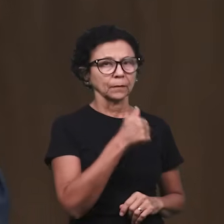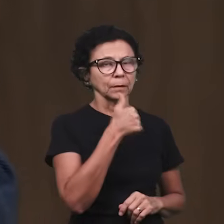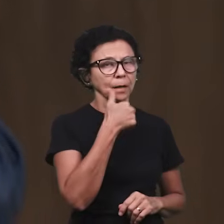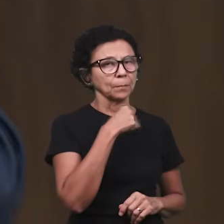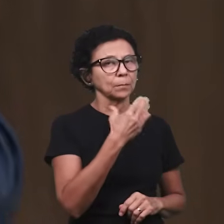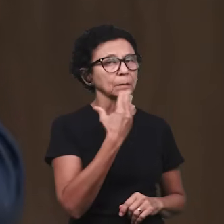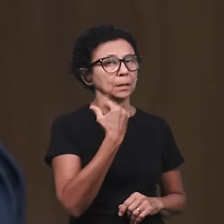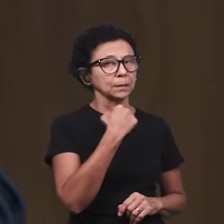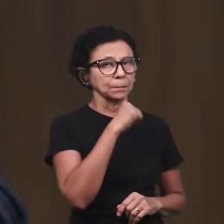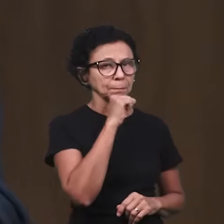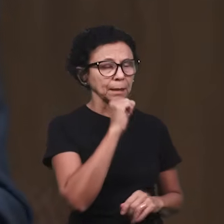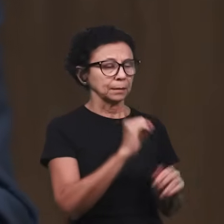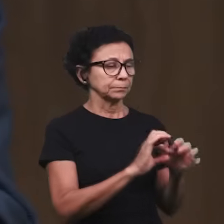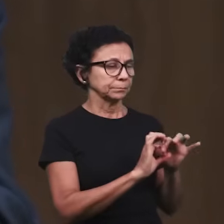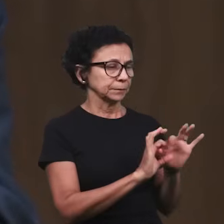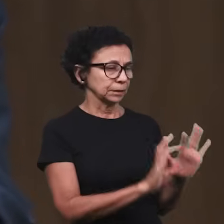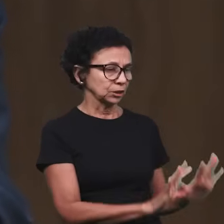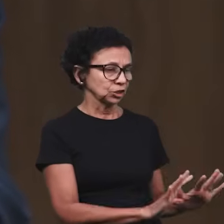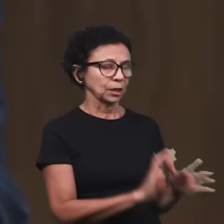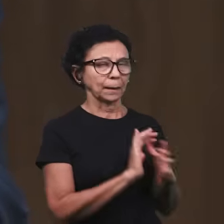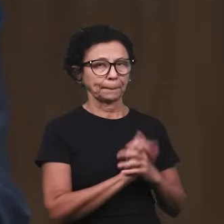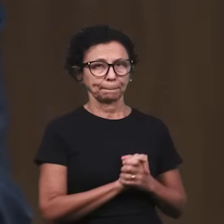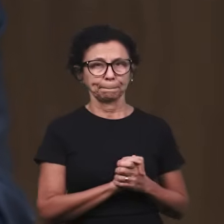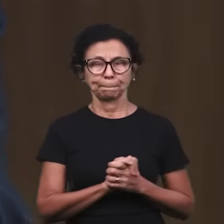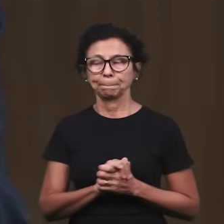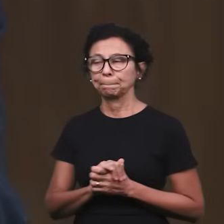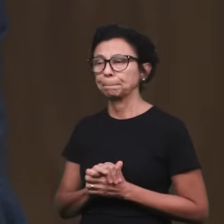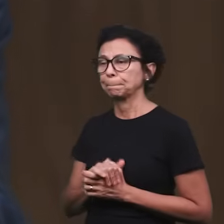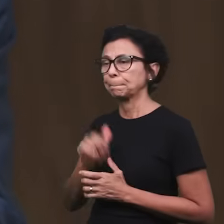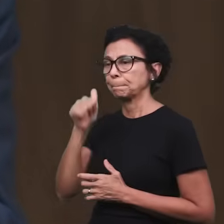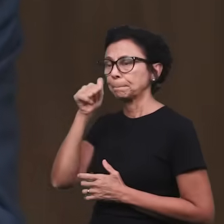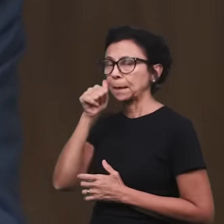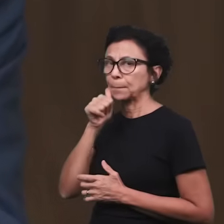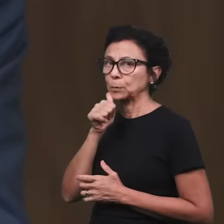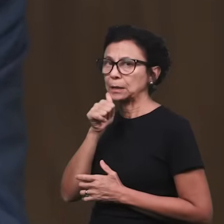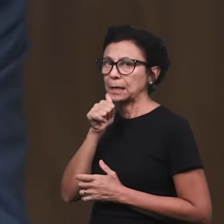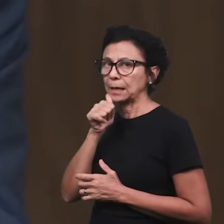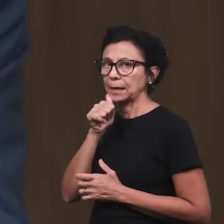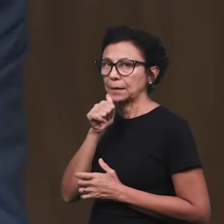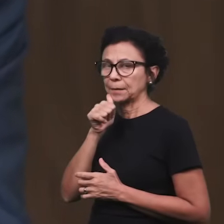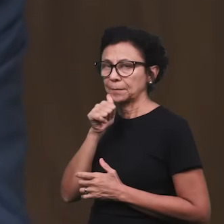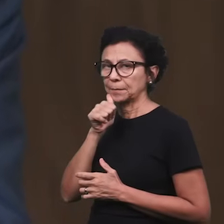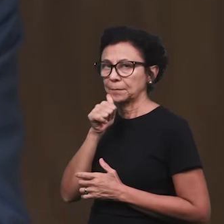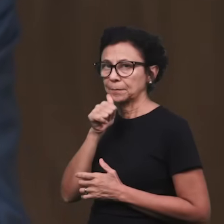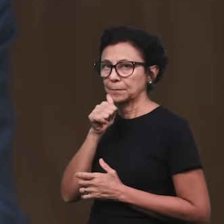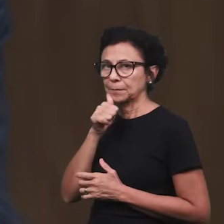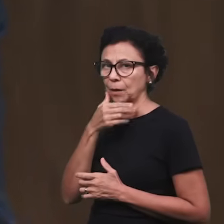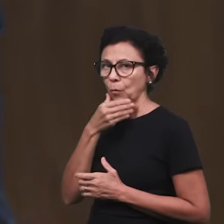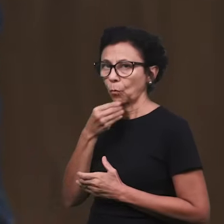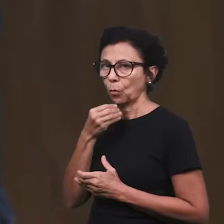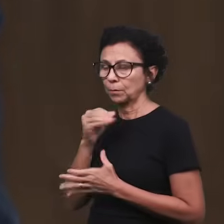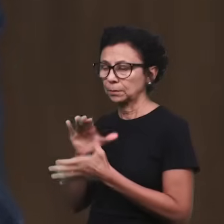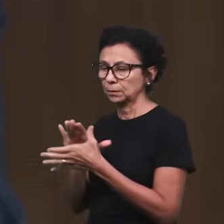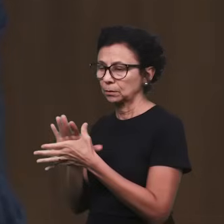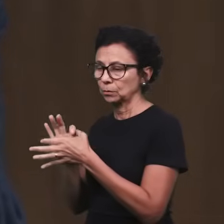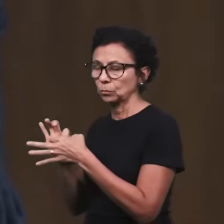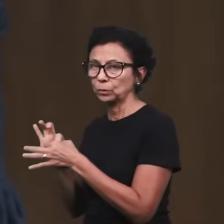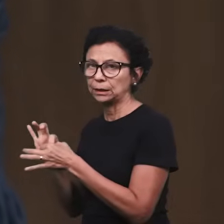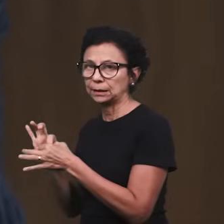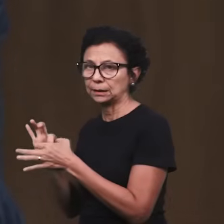mulher. Ele fala assim, isso é um mistério. Mistério quer dizer segredo. Mistério é aquilo que